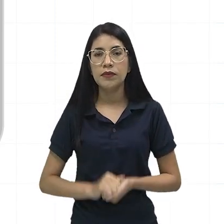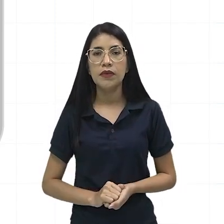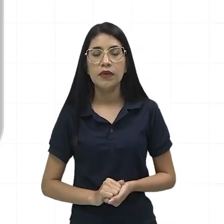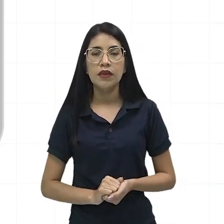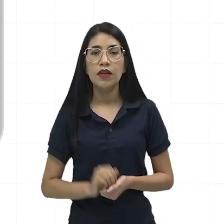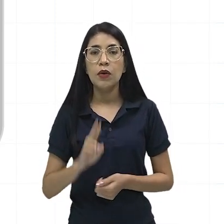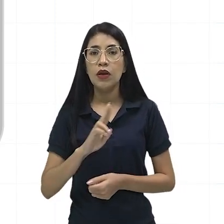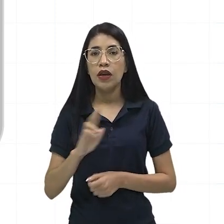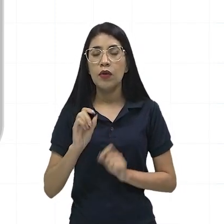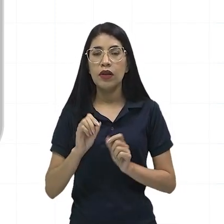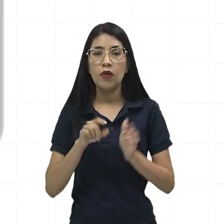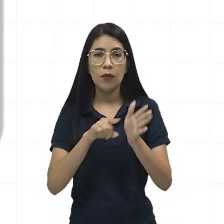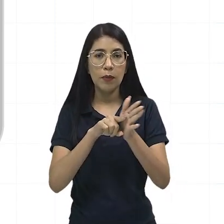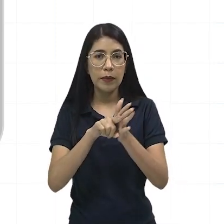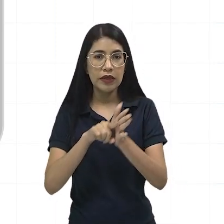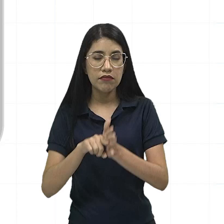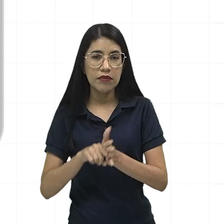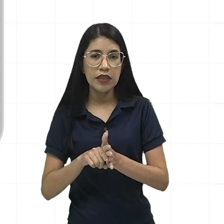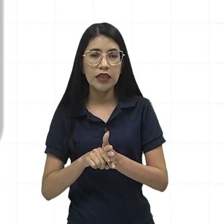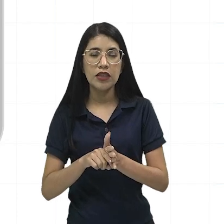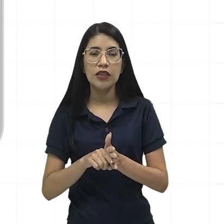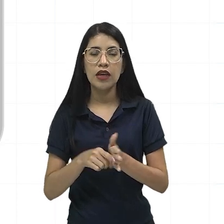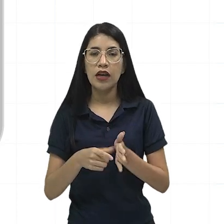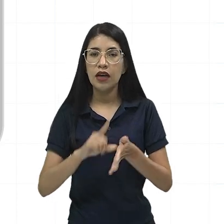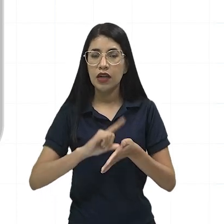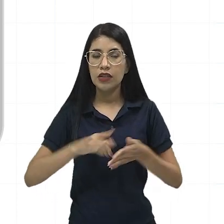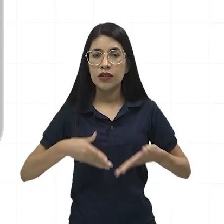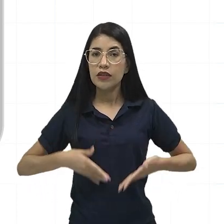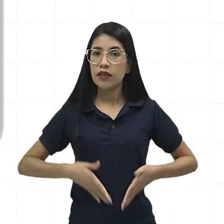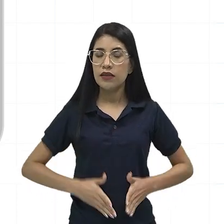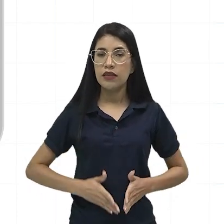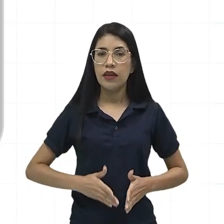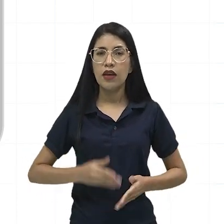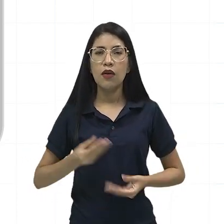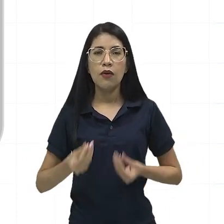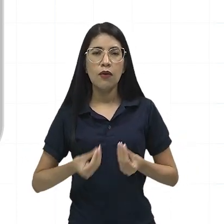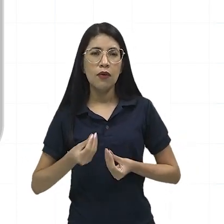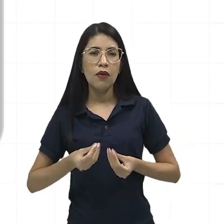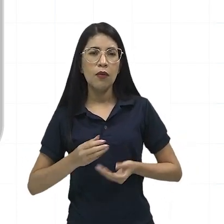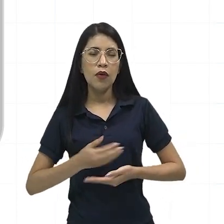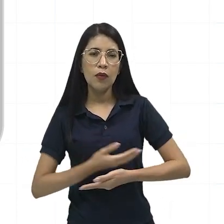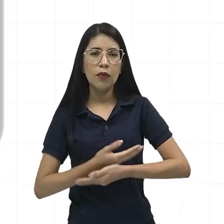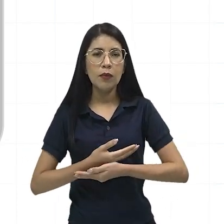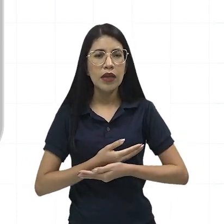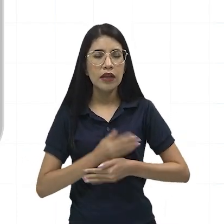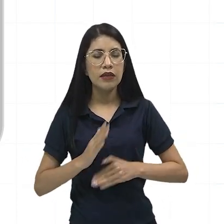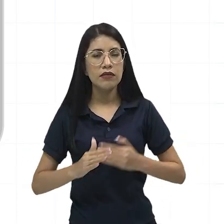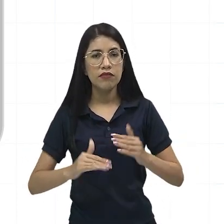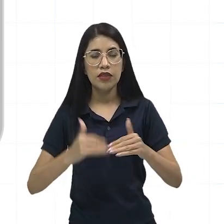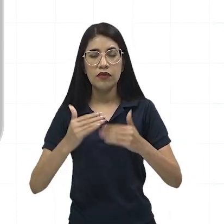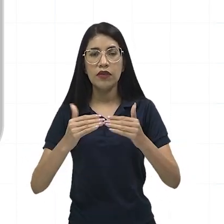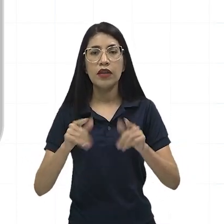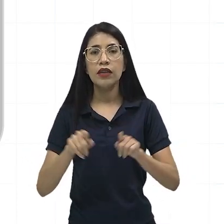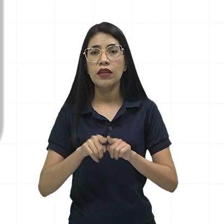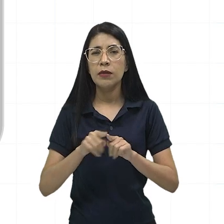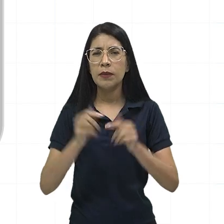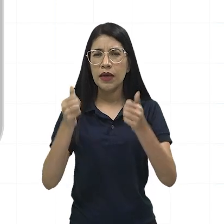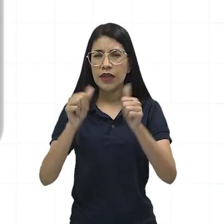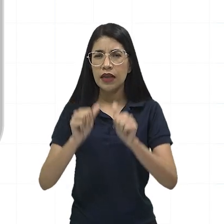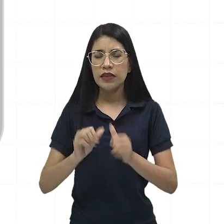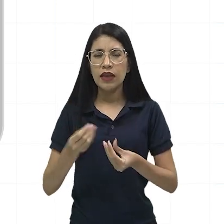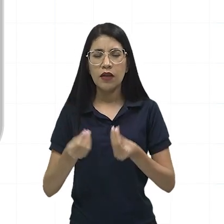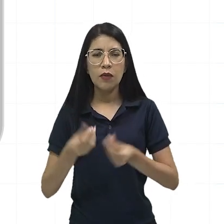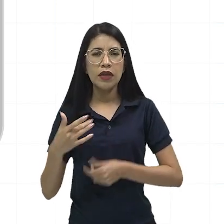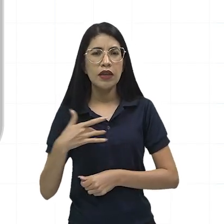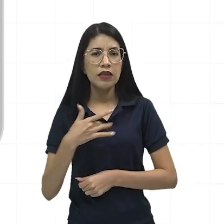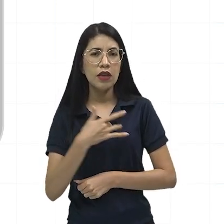se chama o pré-natal, para que a gente saiba exatamente como esse indivíduo está sendo formado e também para analisar a saúde